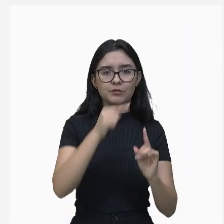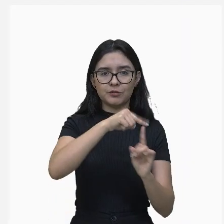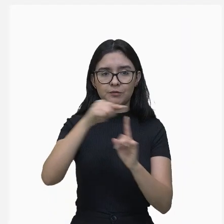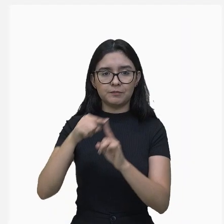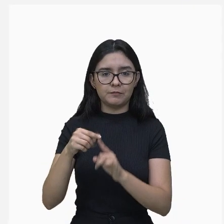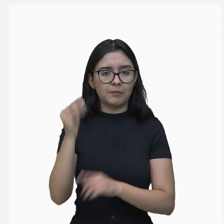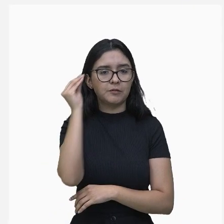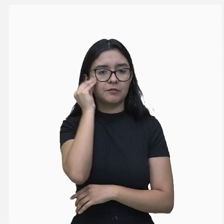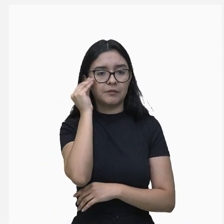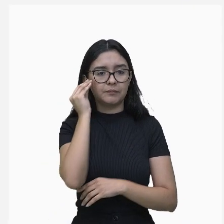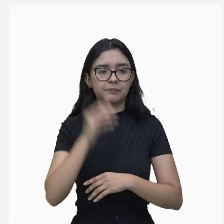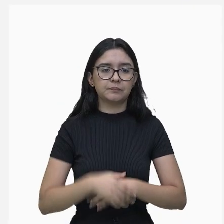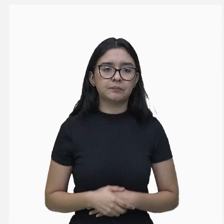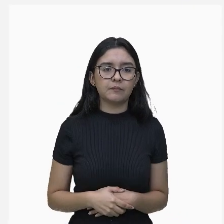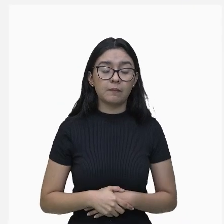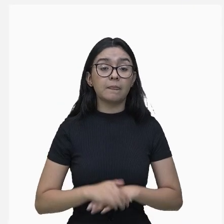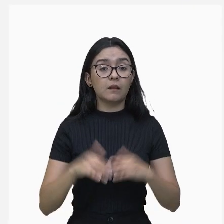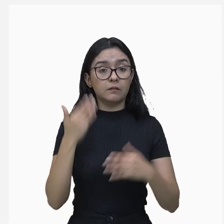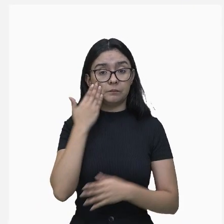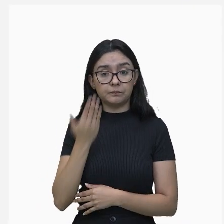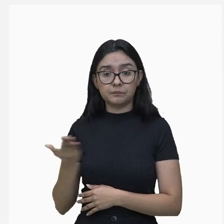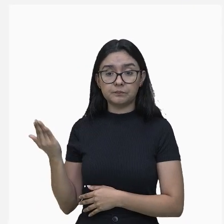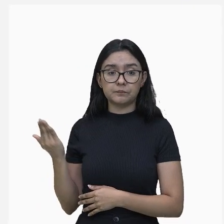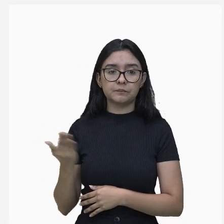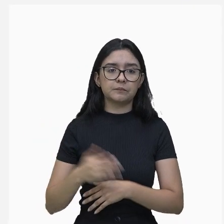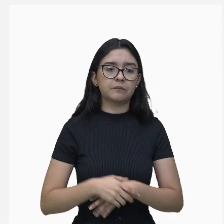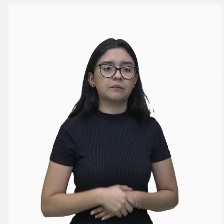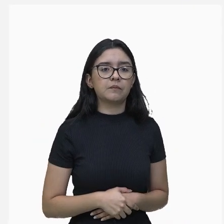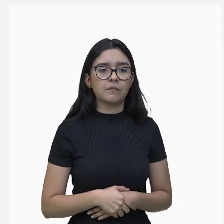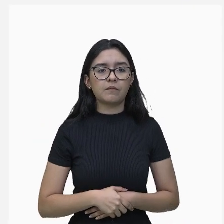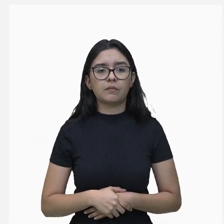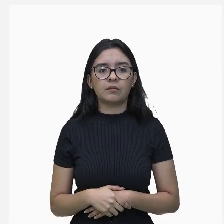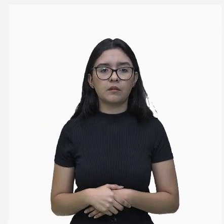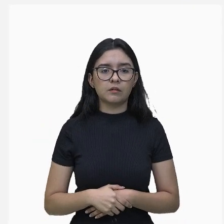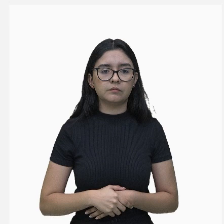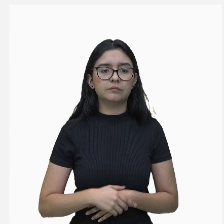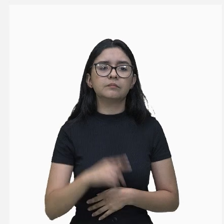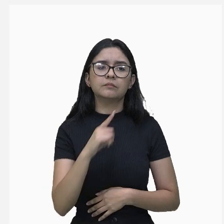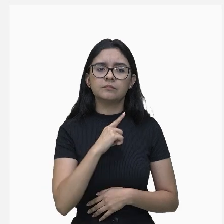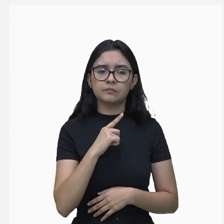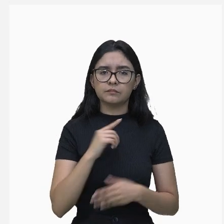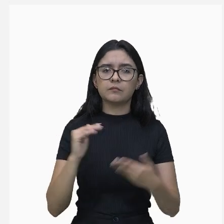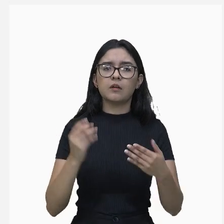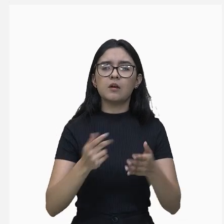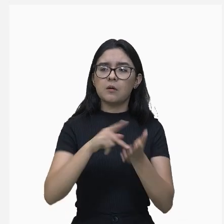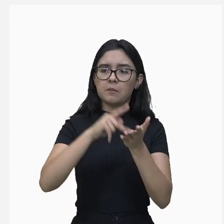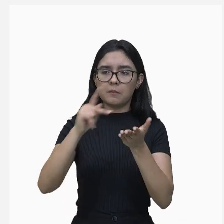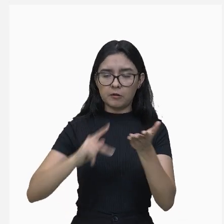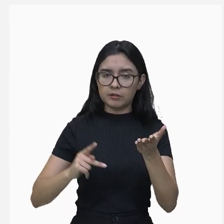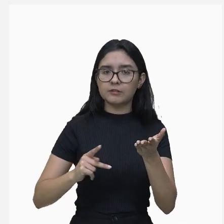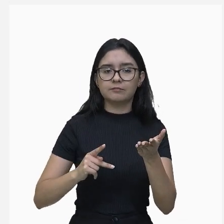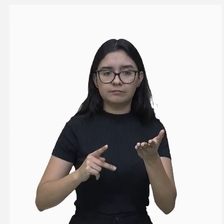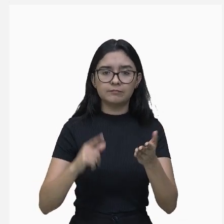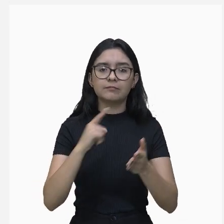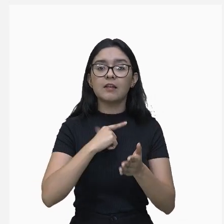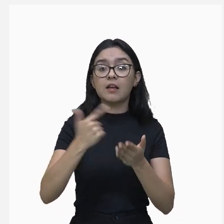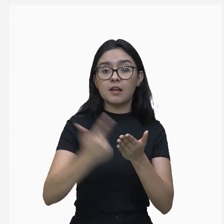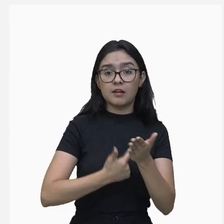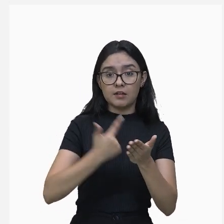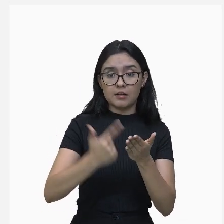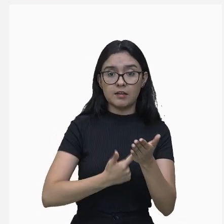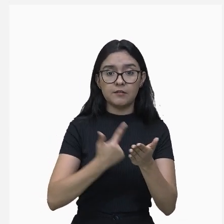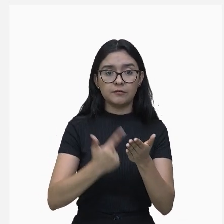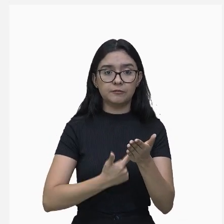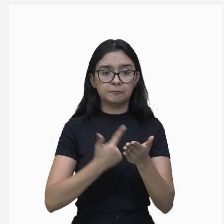lá então. Olhem aí, nota a data. Alguma Poesia foi justamente o seu livro de